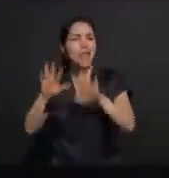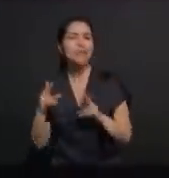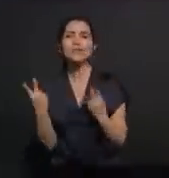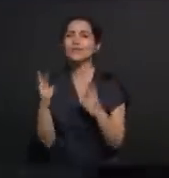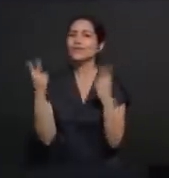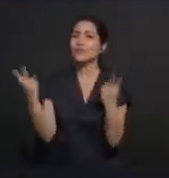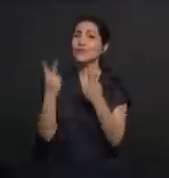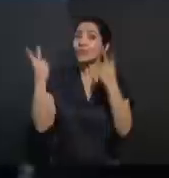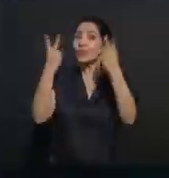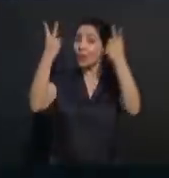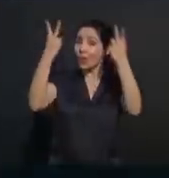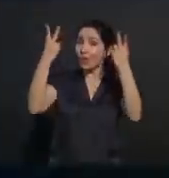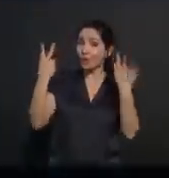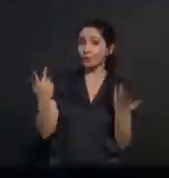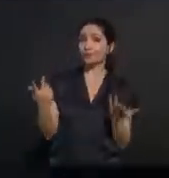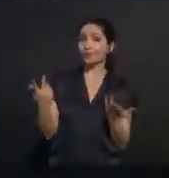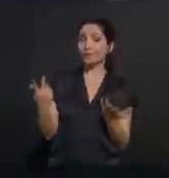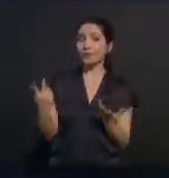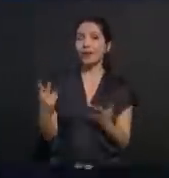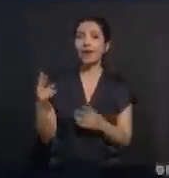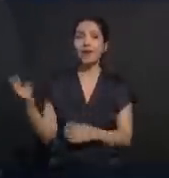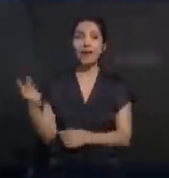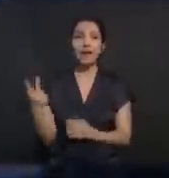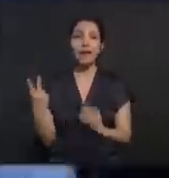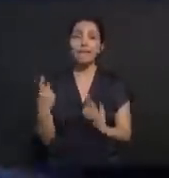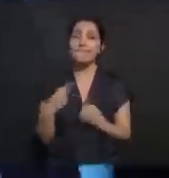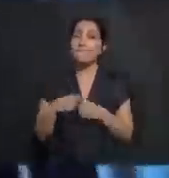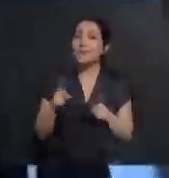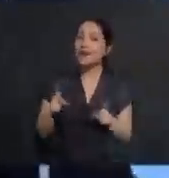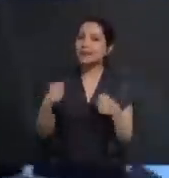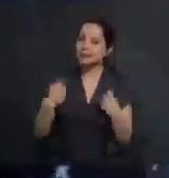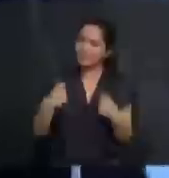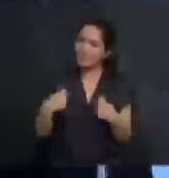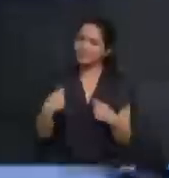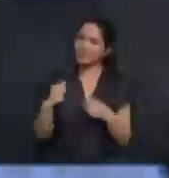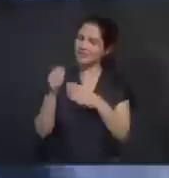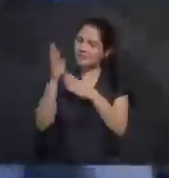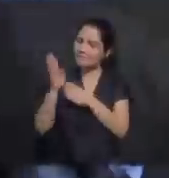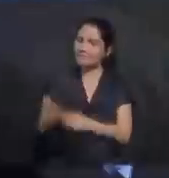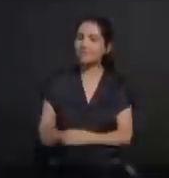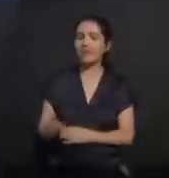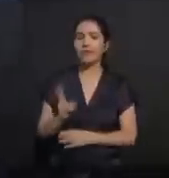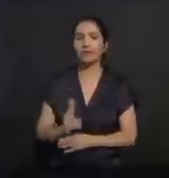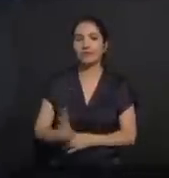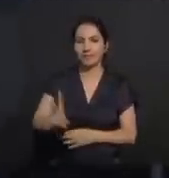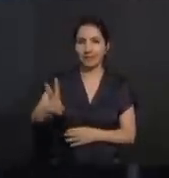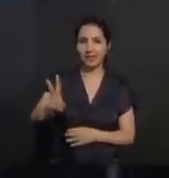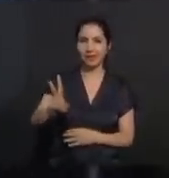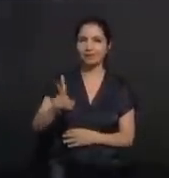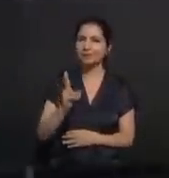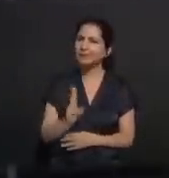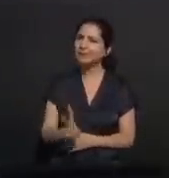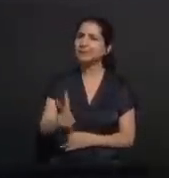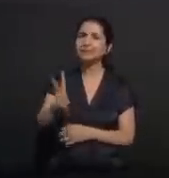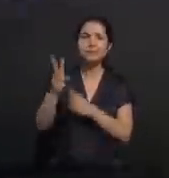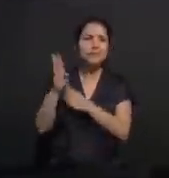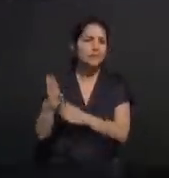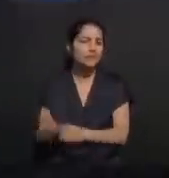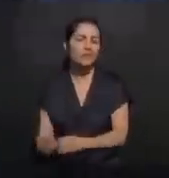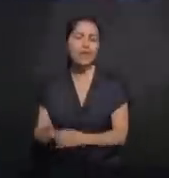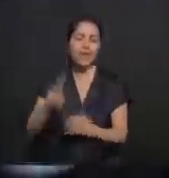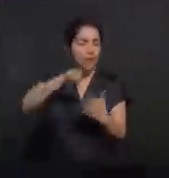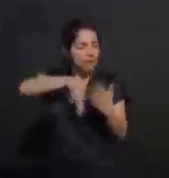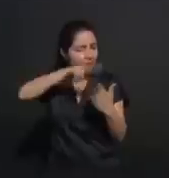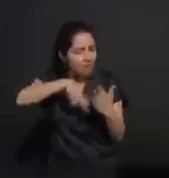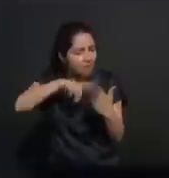não pode ser tocada: sua fidelidade. Continua fiel. Continua fiel a Jesus, continua lendo sua Bíblia,